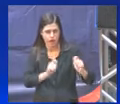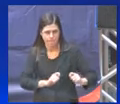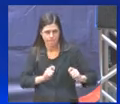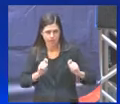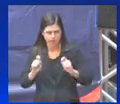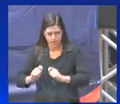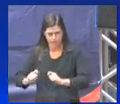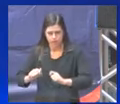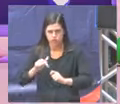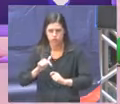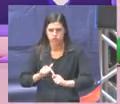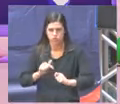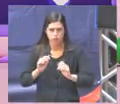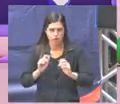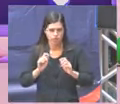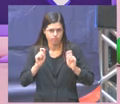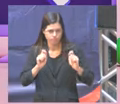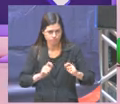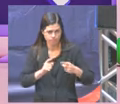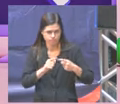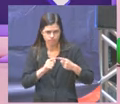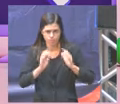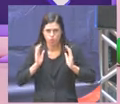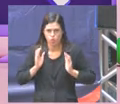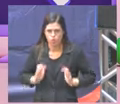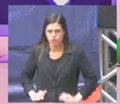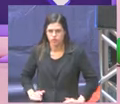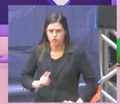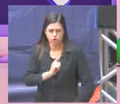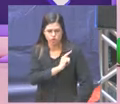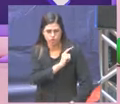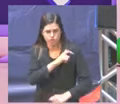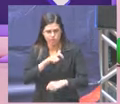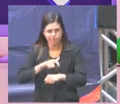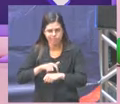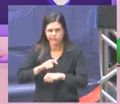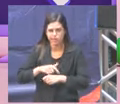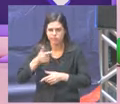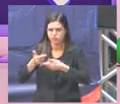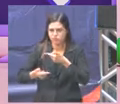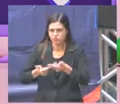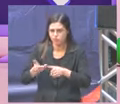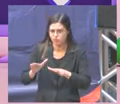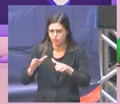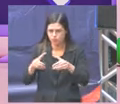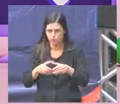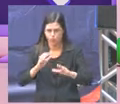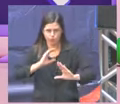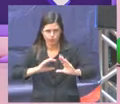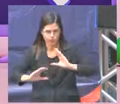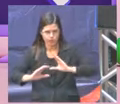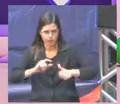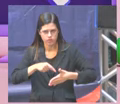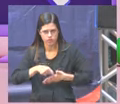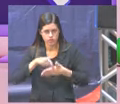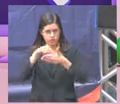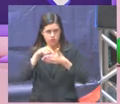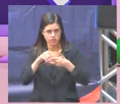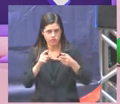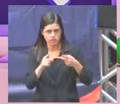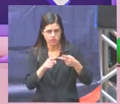As habilidades comportamentais, gestão de tempo, trabalho em equipe, comunicação, liderança.